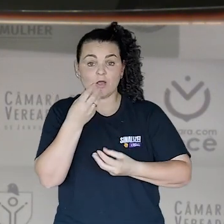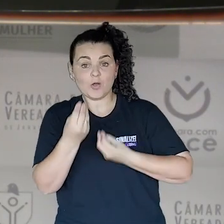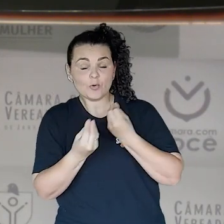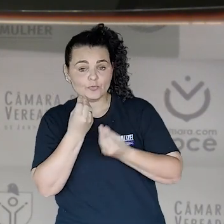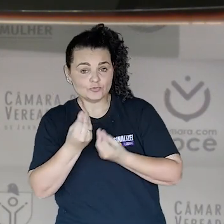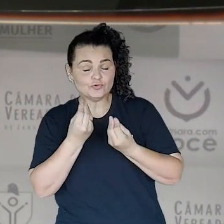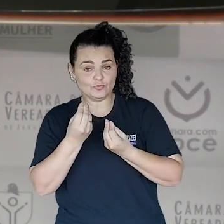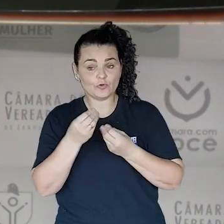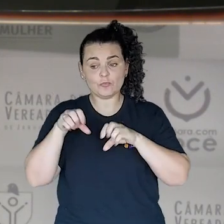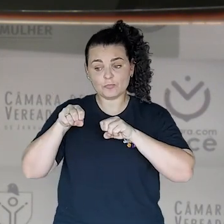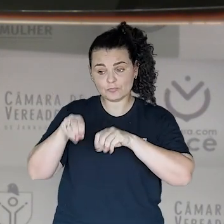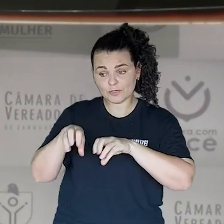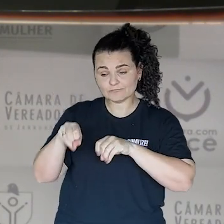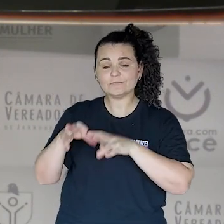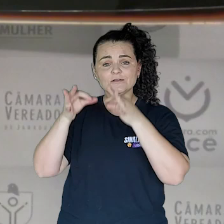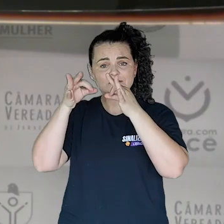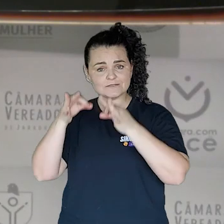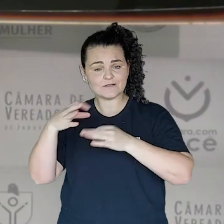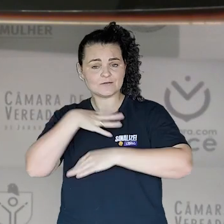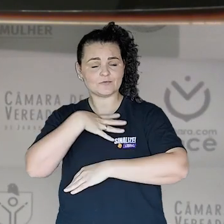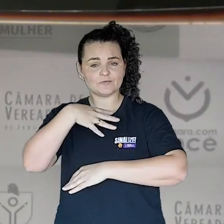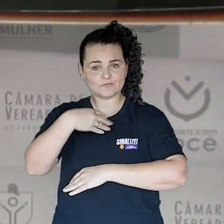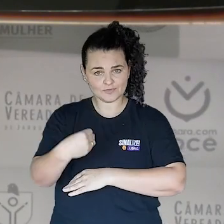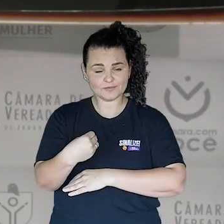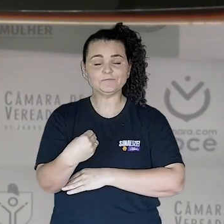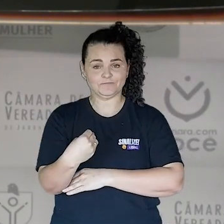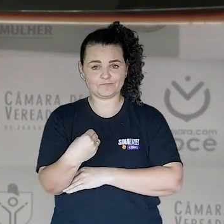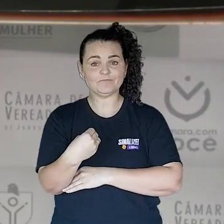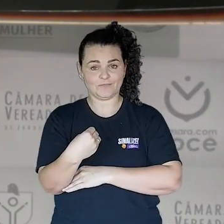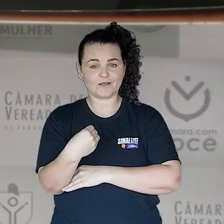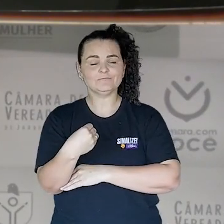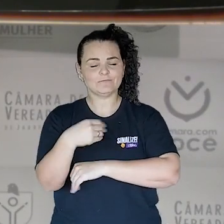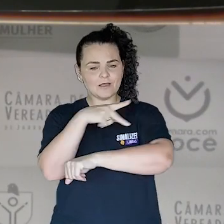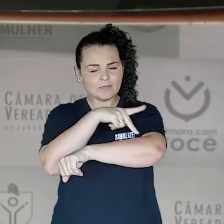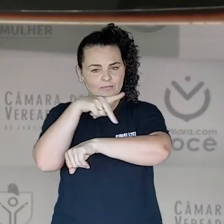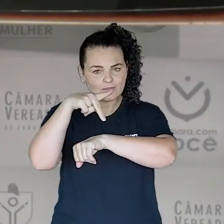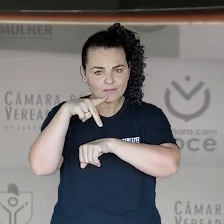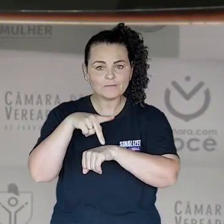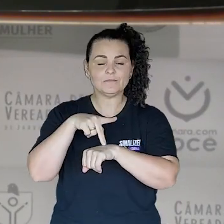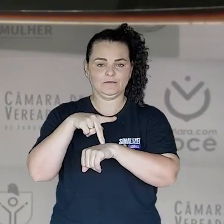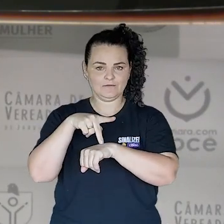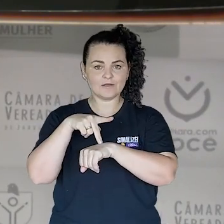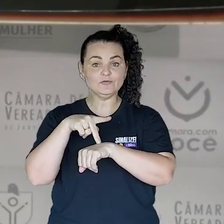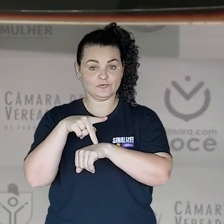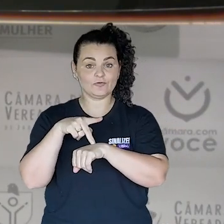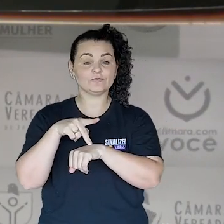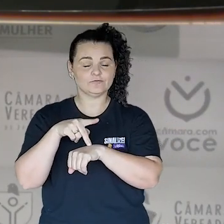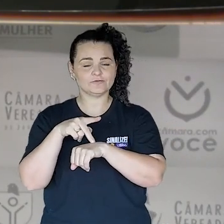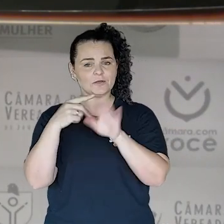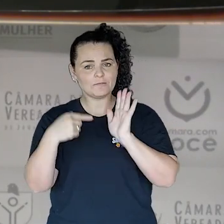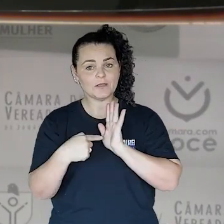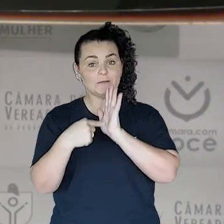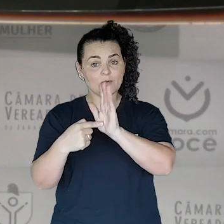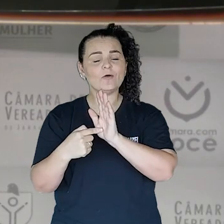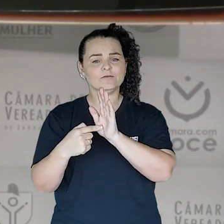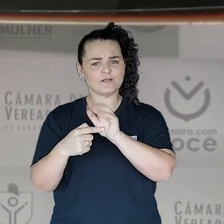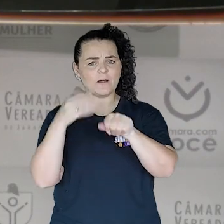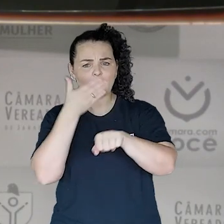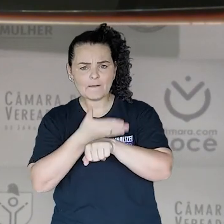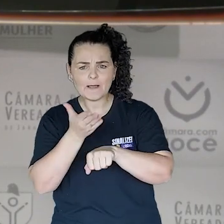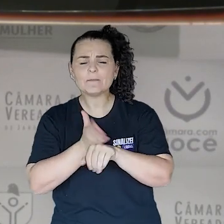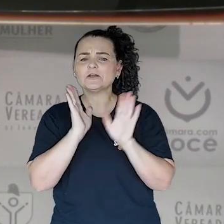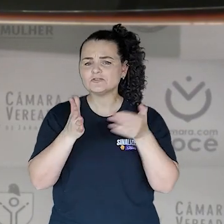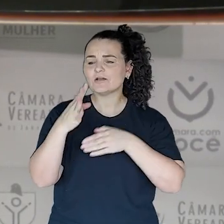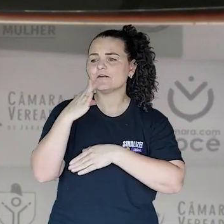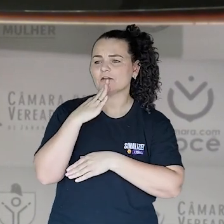o modelo Educacional mais adequado para os filhos de acordo com as convicções pedagógicas e ressalta que a prática